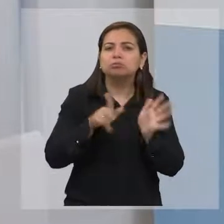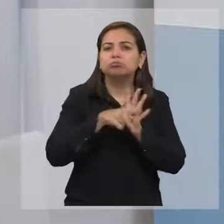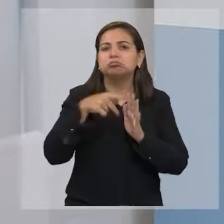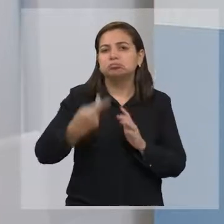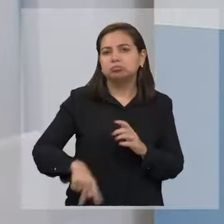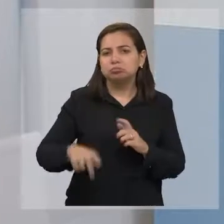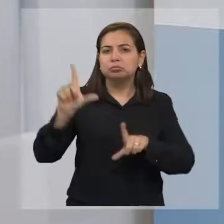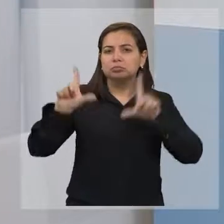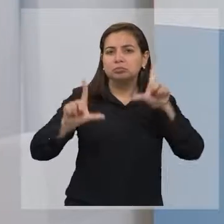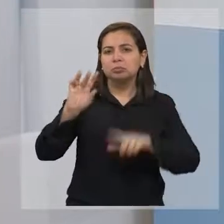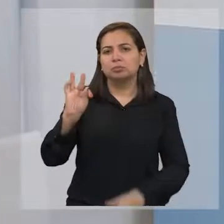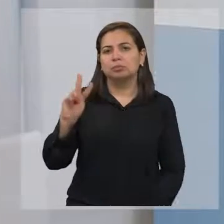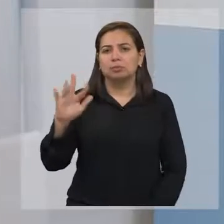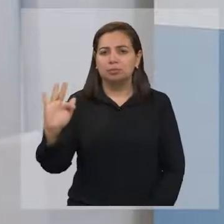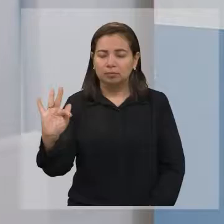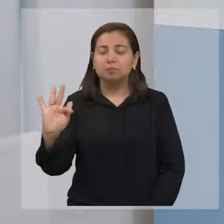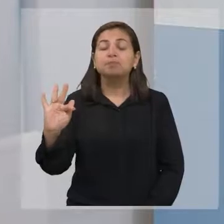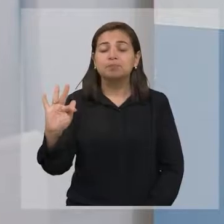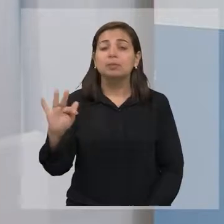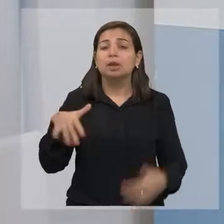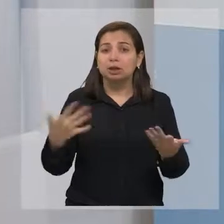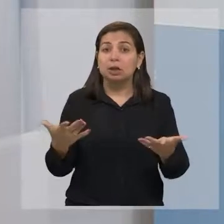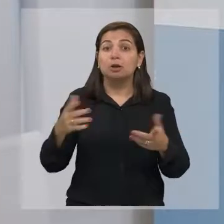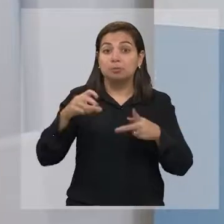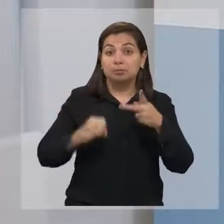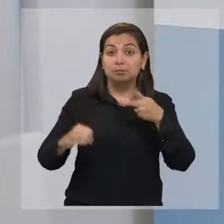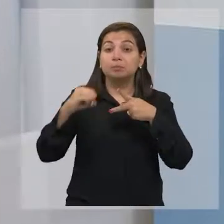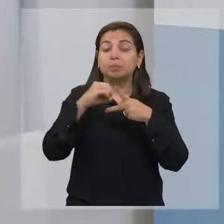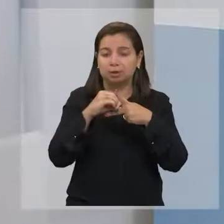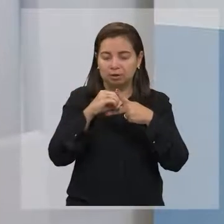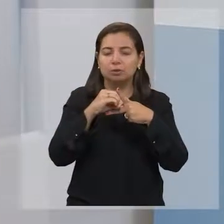como TV pública. O programa Pela Ordem